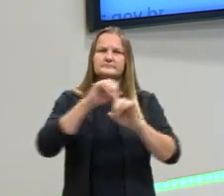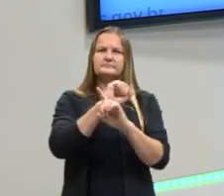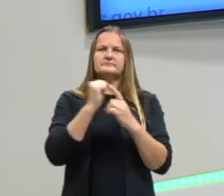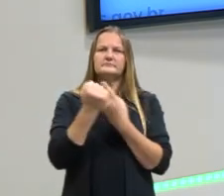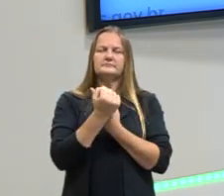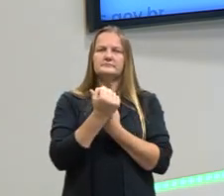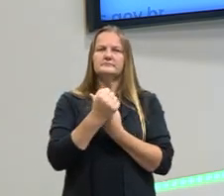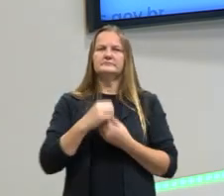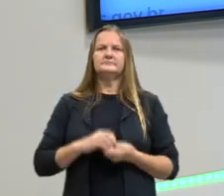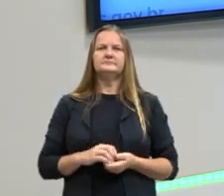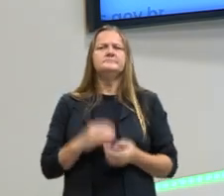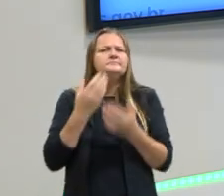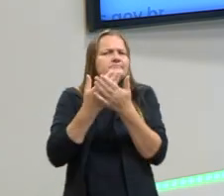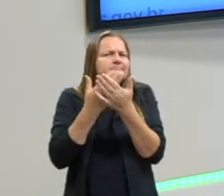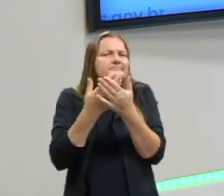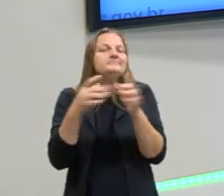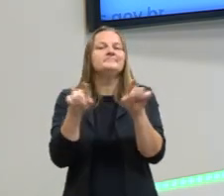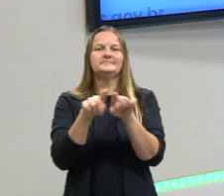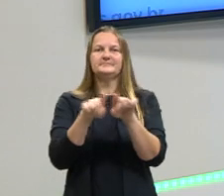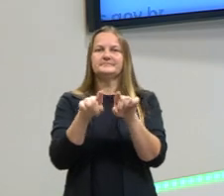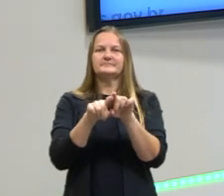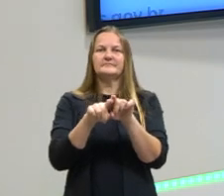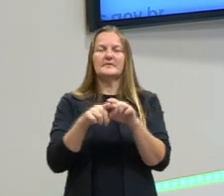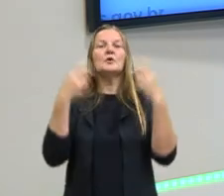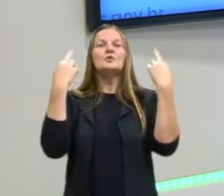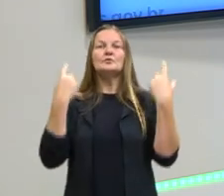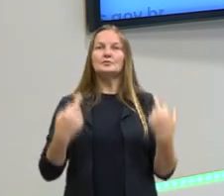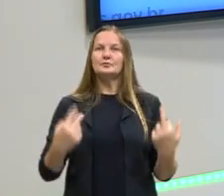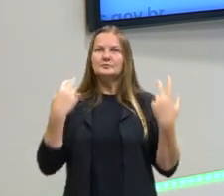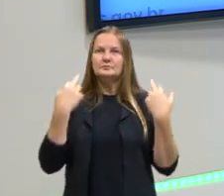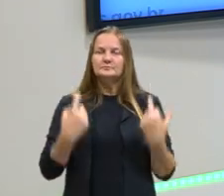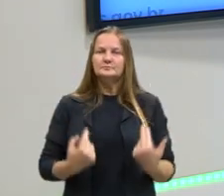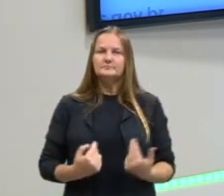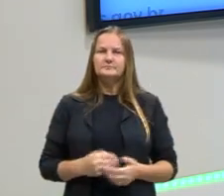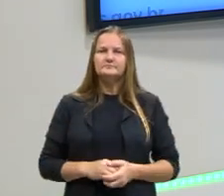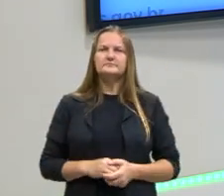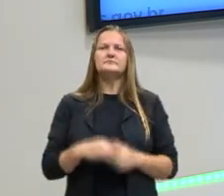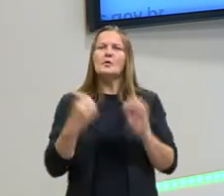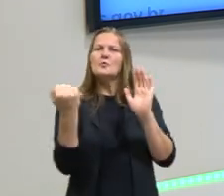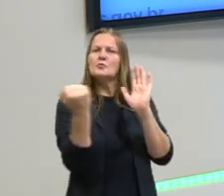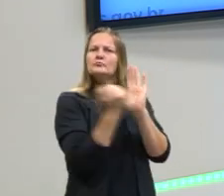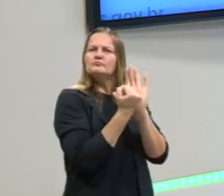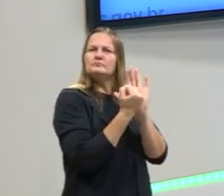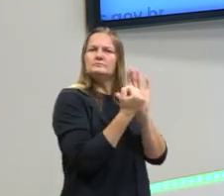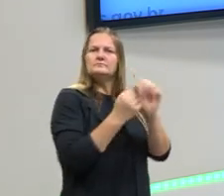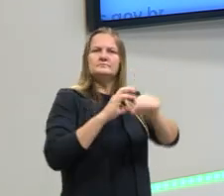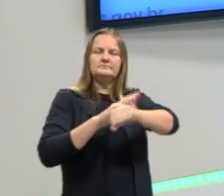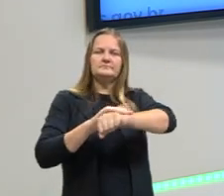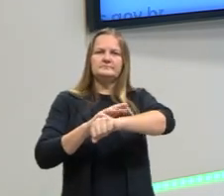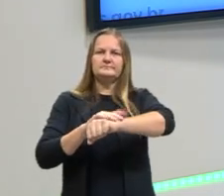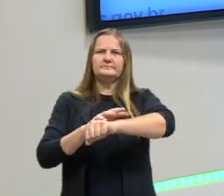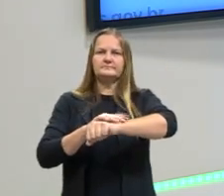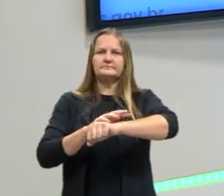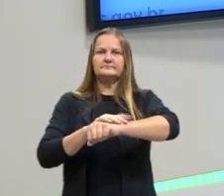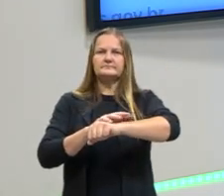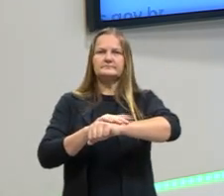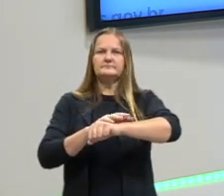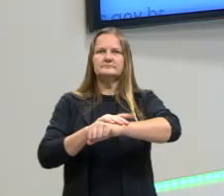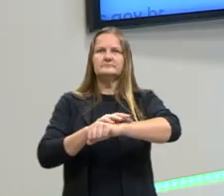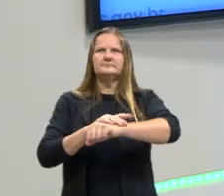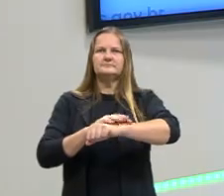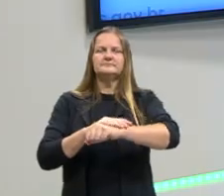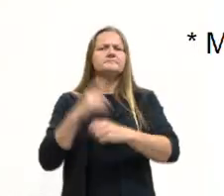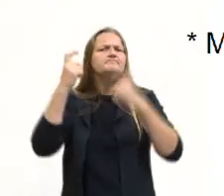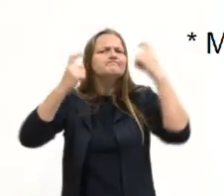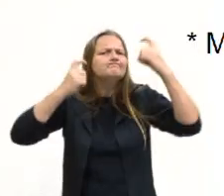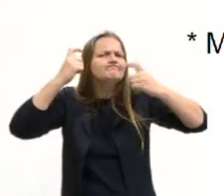ele também estuda aqui a questão da normalidade e da patologia o que que o duro que a única preocupado o do